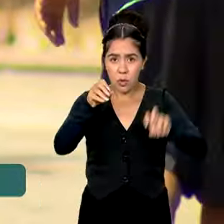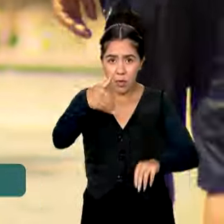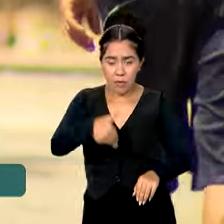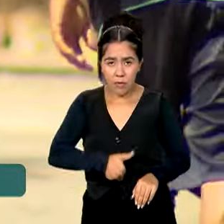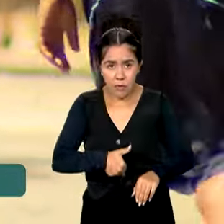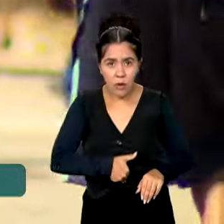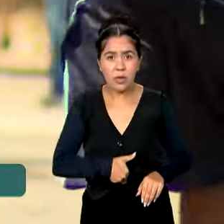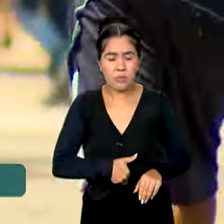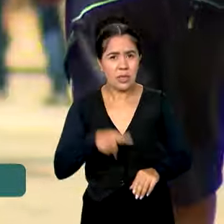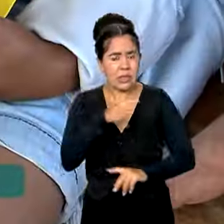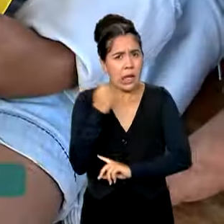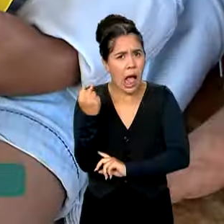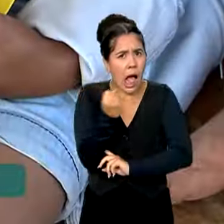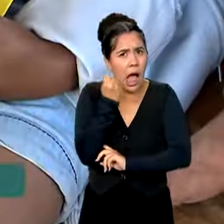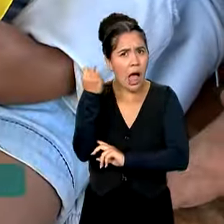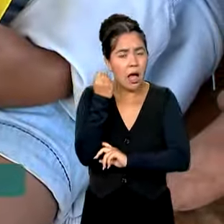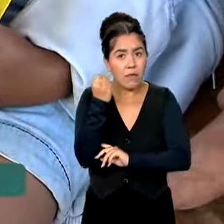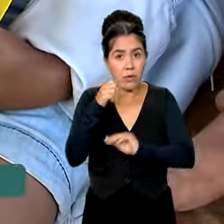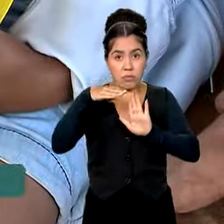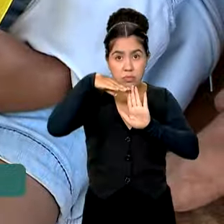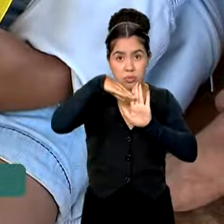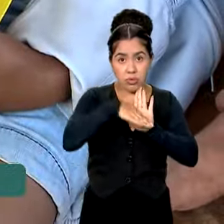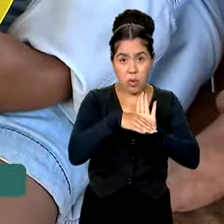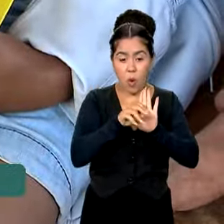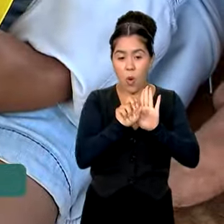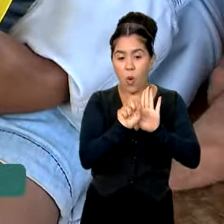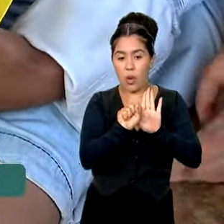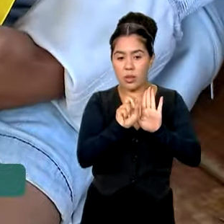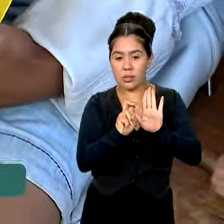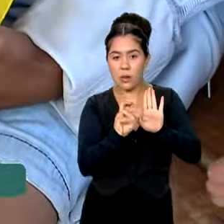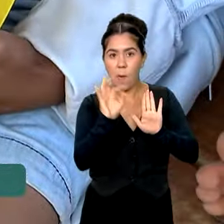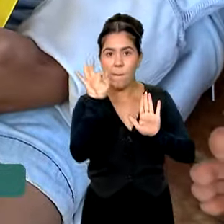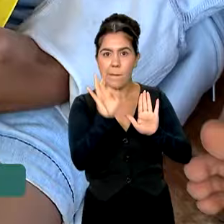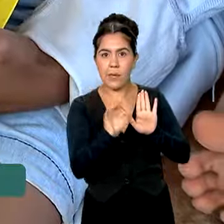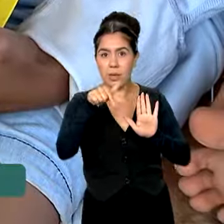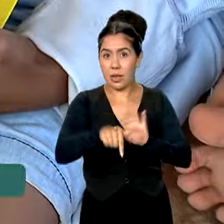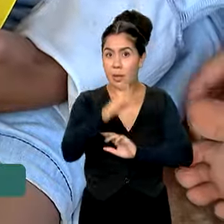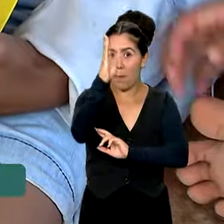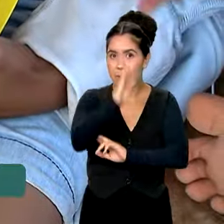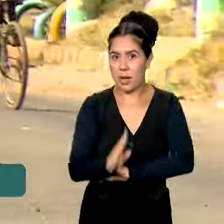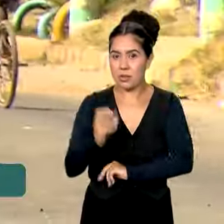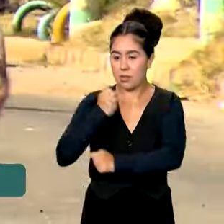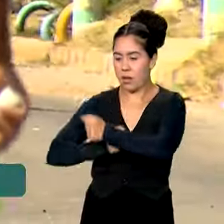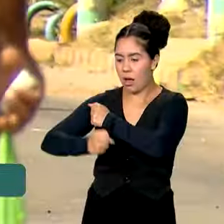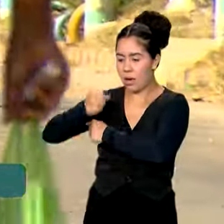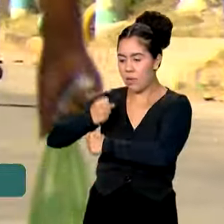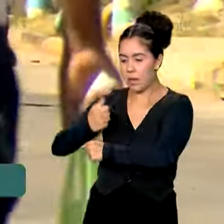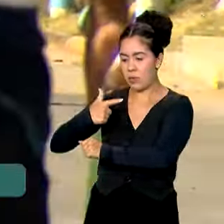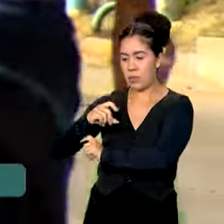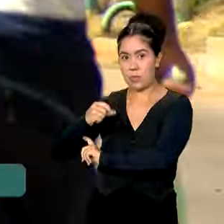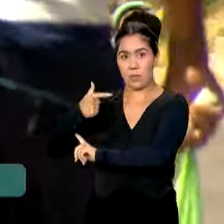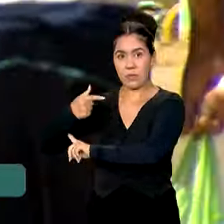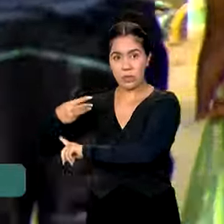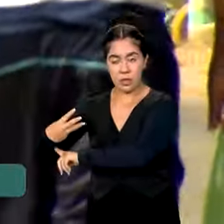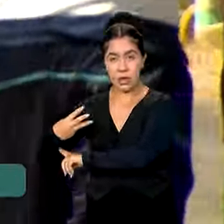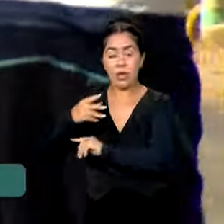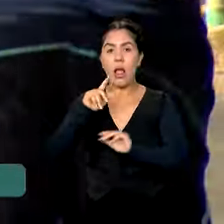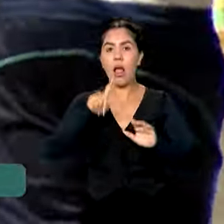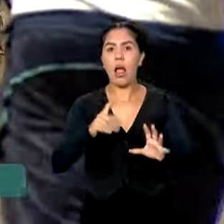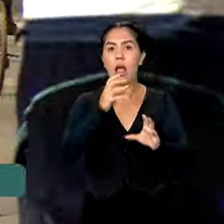alimentar severa caiu 85% no Brasil no ano passado. são